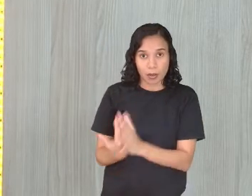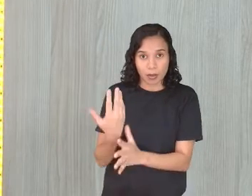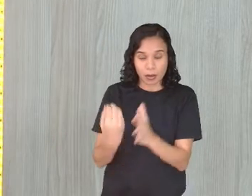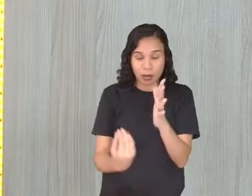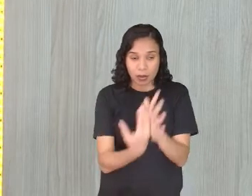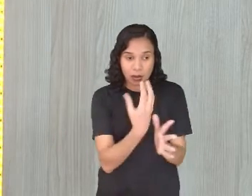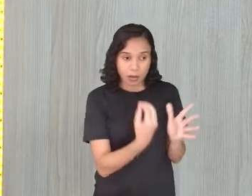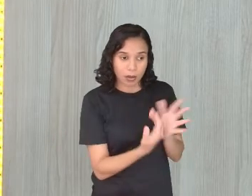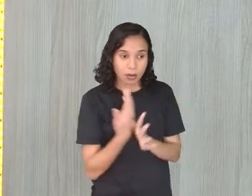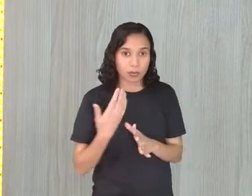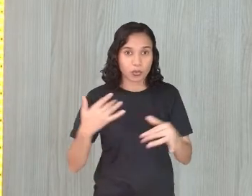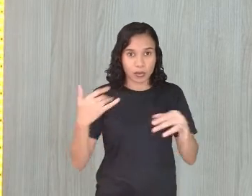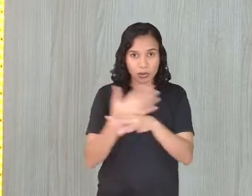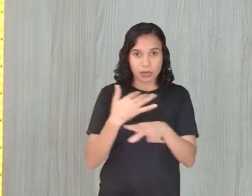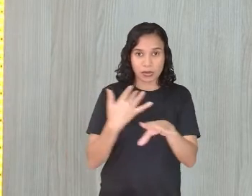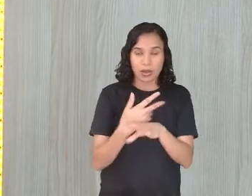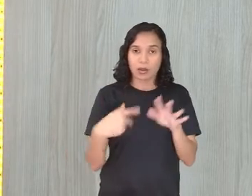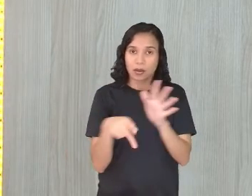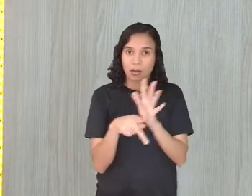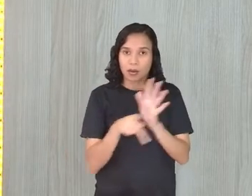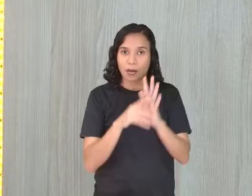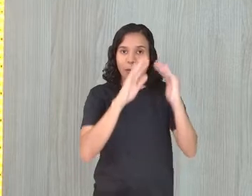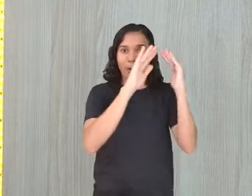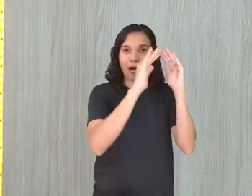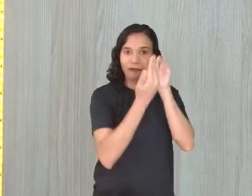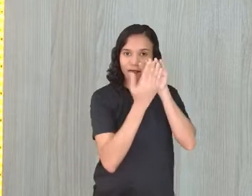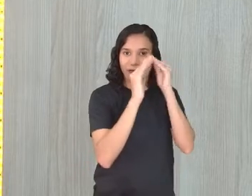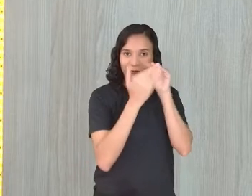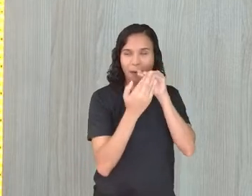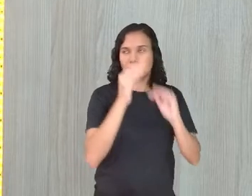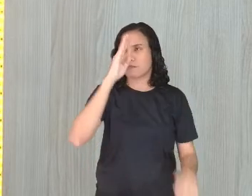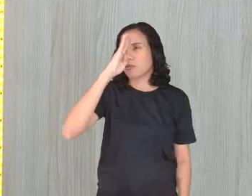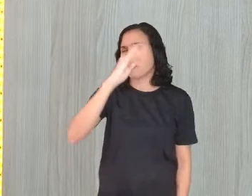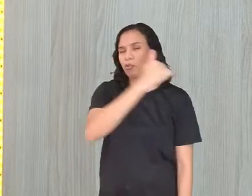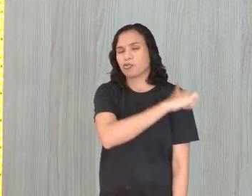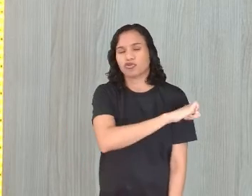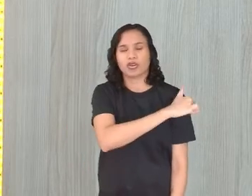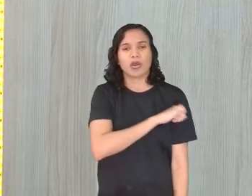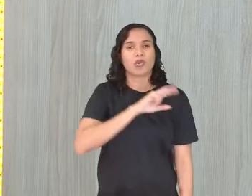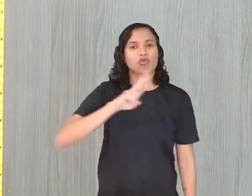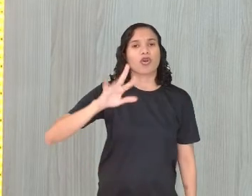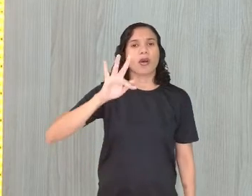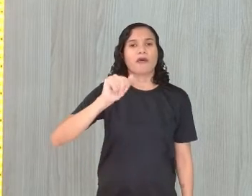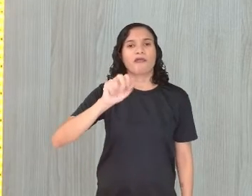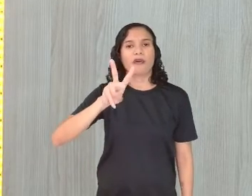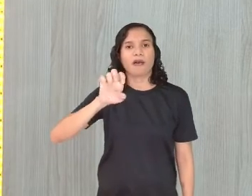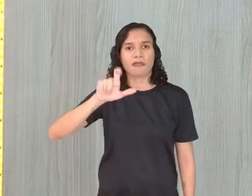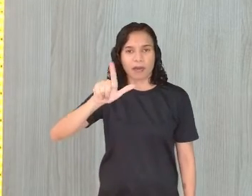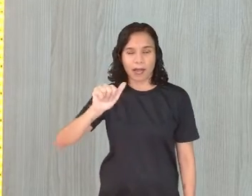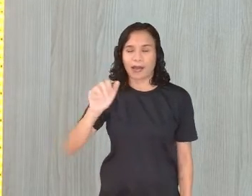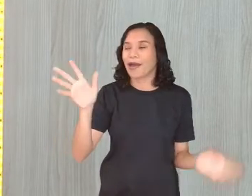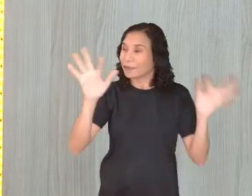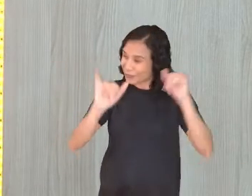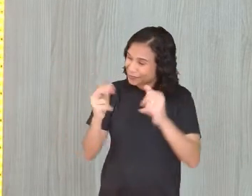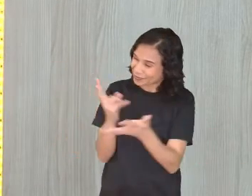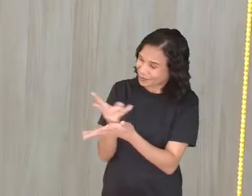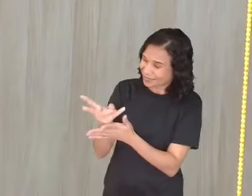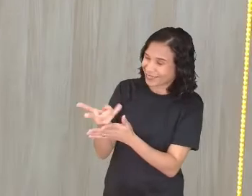comunidades, os morros, que vão ser chamados de favelas, lá no, principalmente no Rio de Janeiro. Né? Mas, enfim. Vai lá,